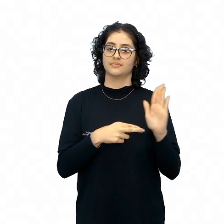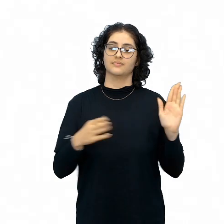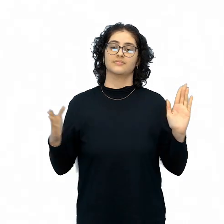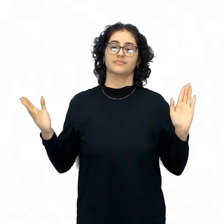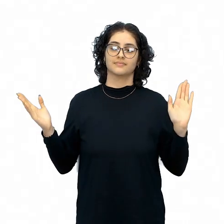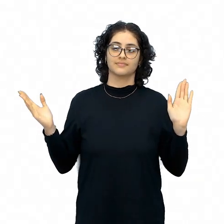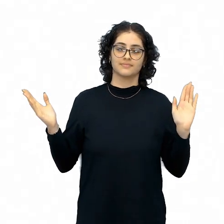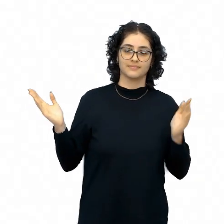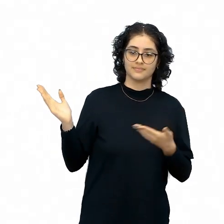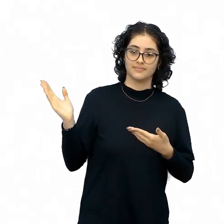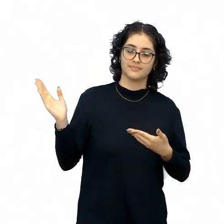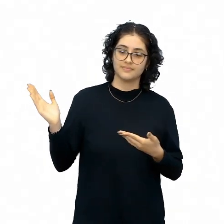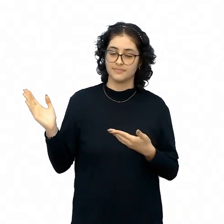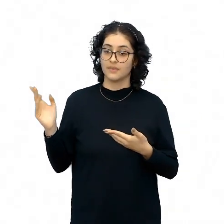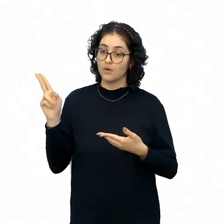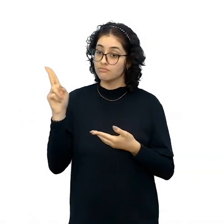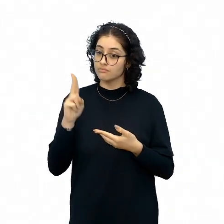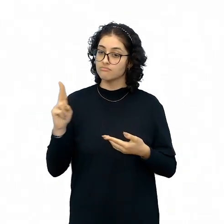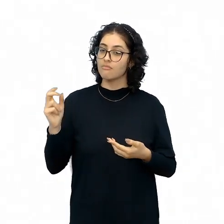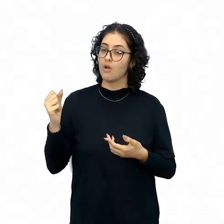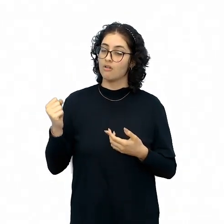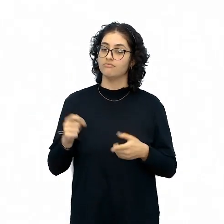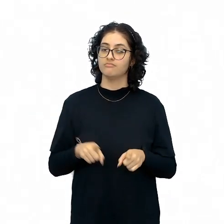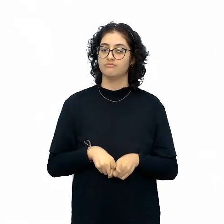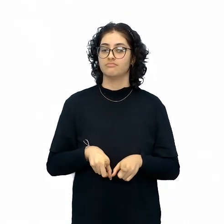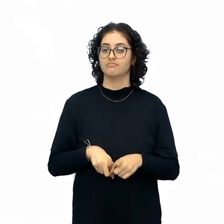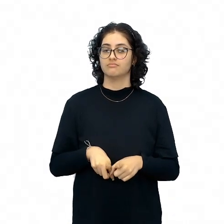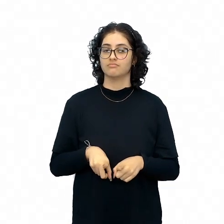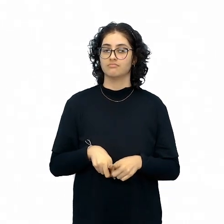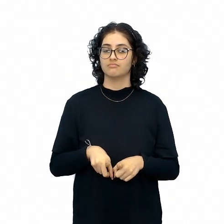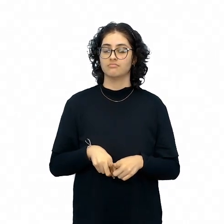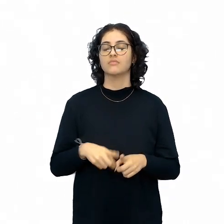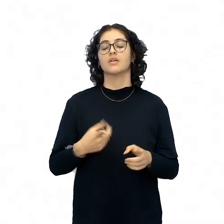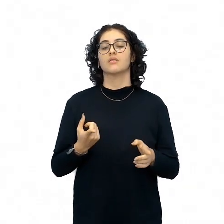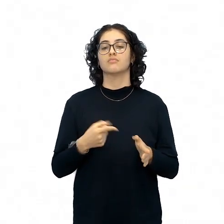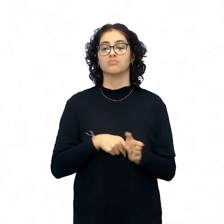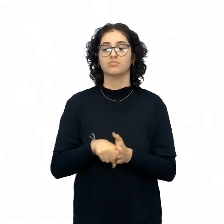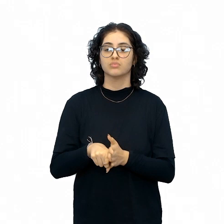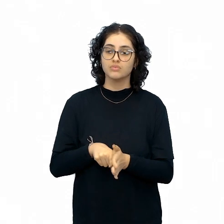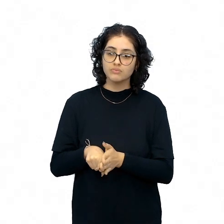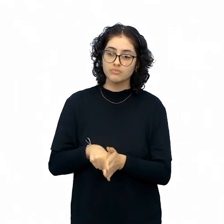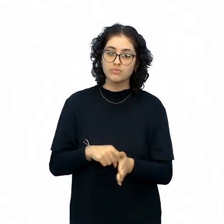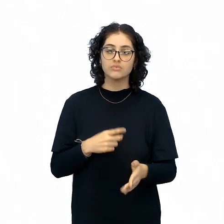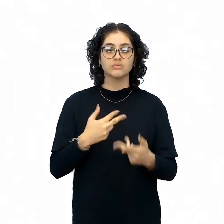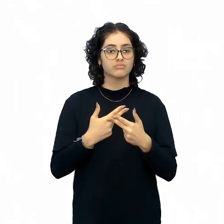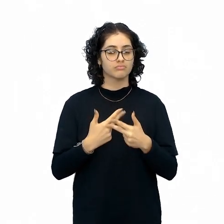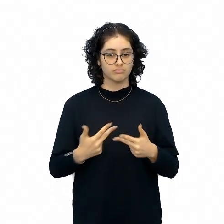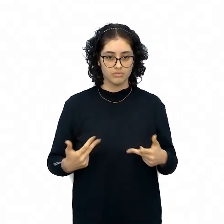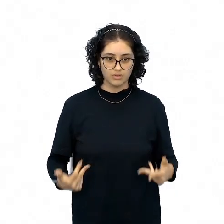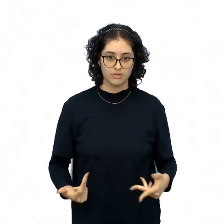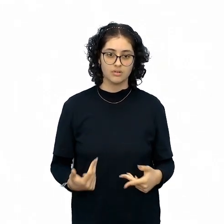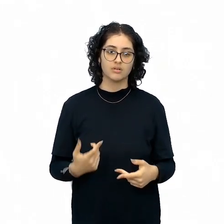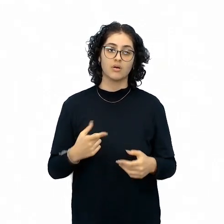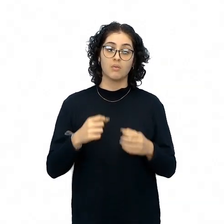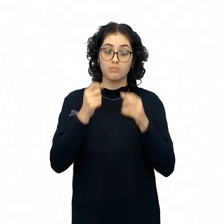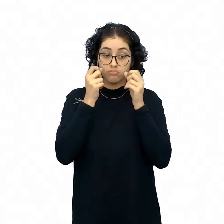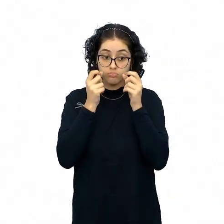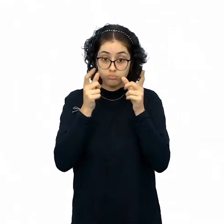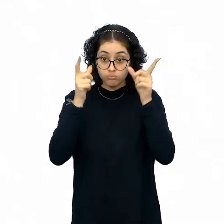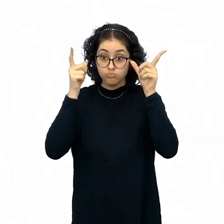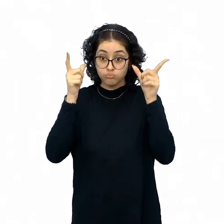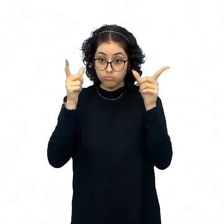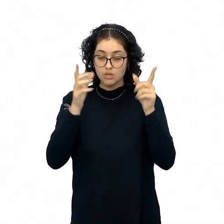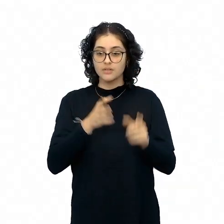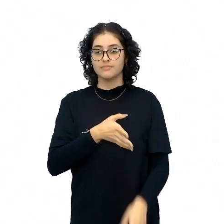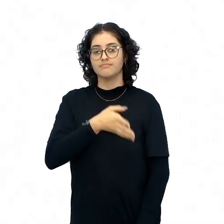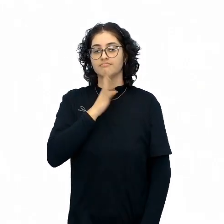aí, esperamos que vocês as utilizem também como buscas, não é? Como fontes de pesquisa para ampliar os